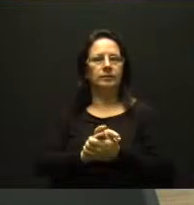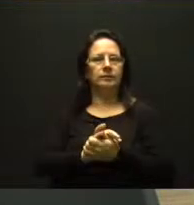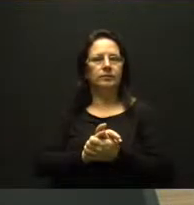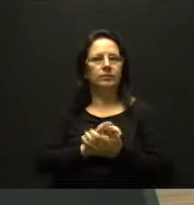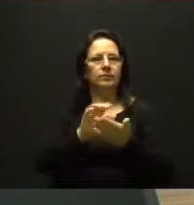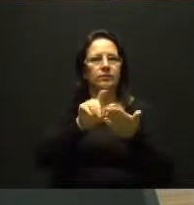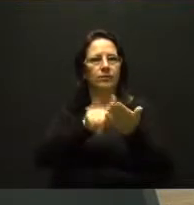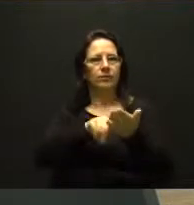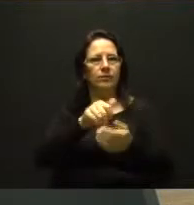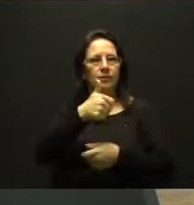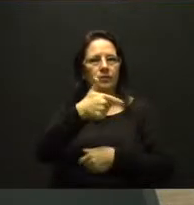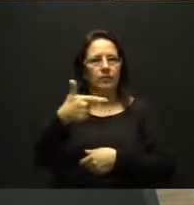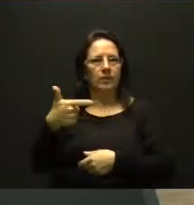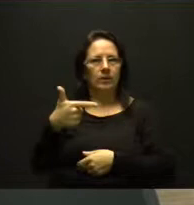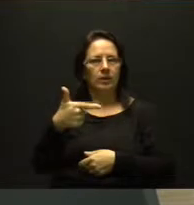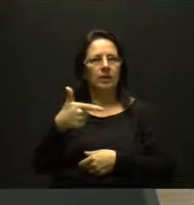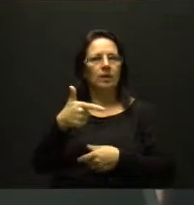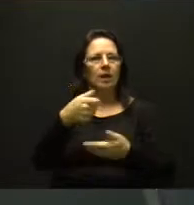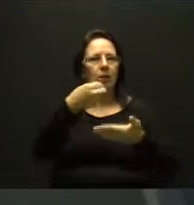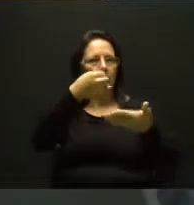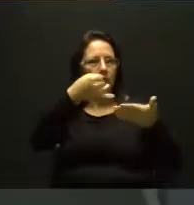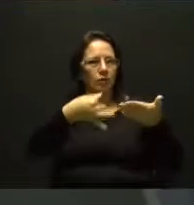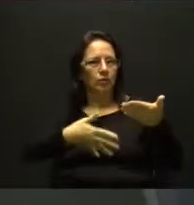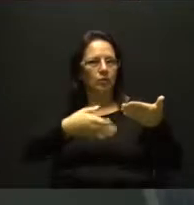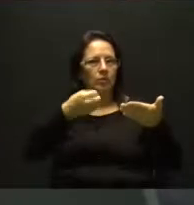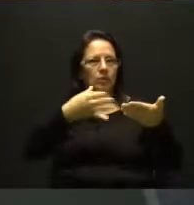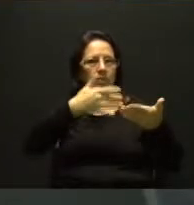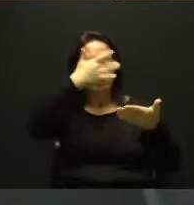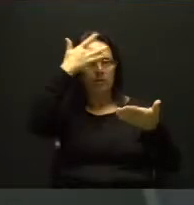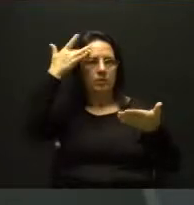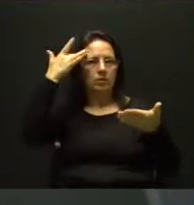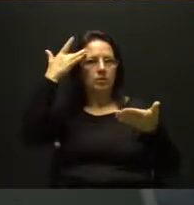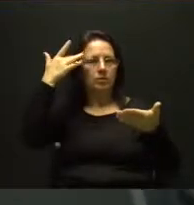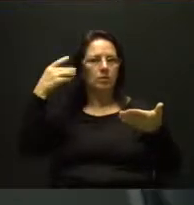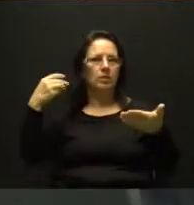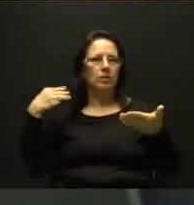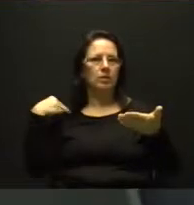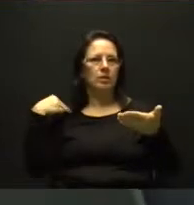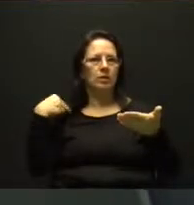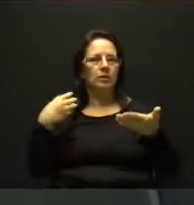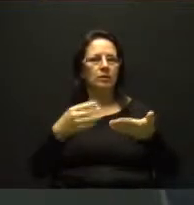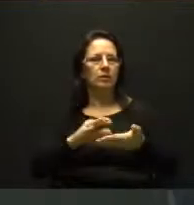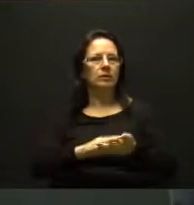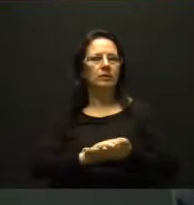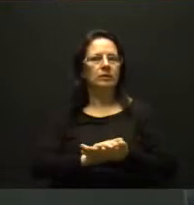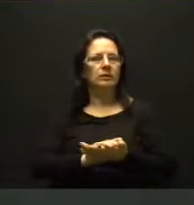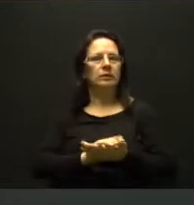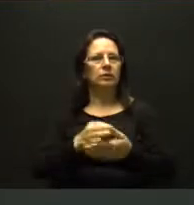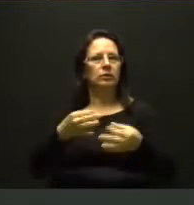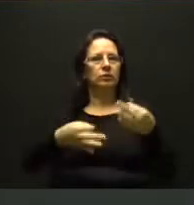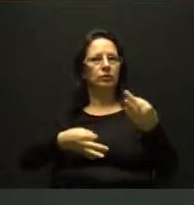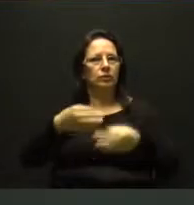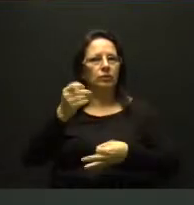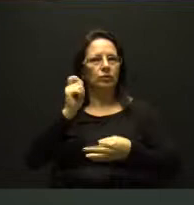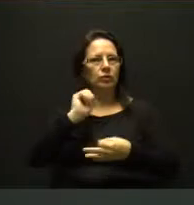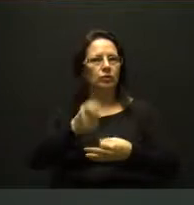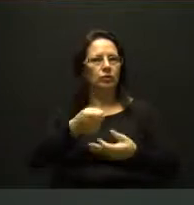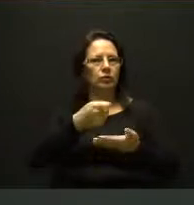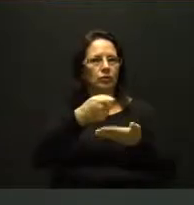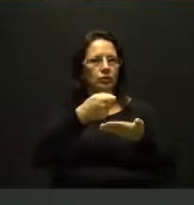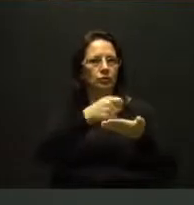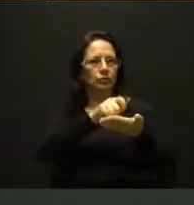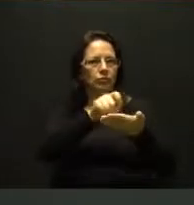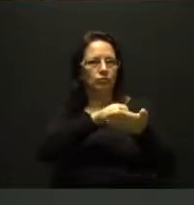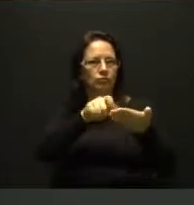as doze encontra se o parecer da douta procuradoria dá voltas a assessoria jurídica da casa que